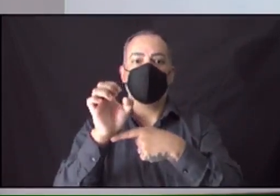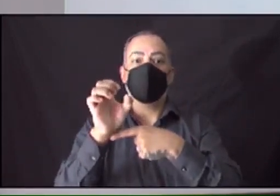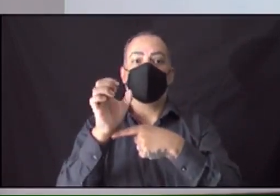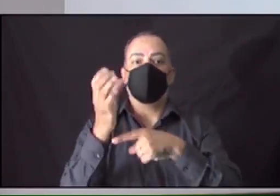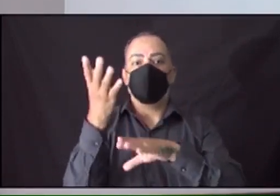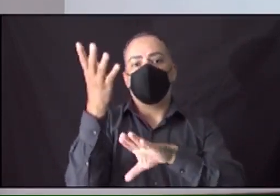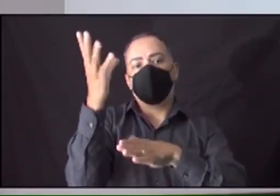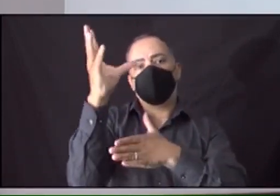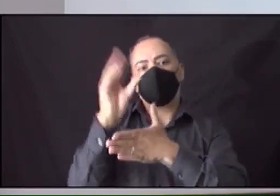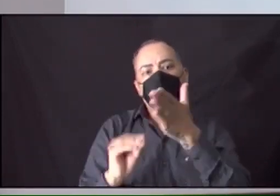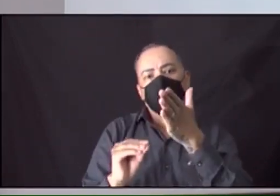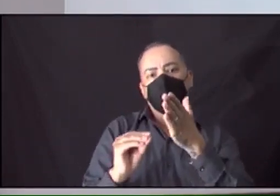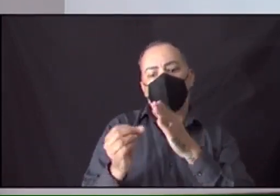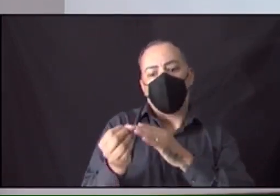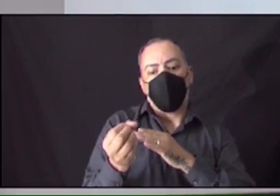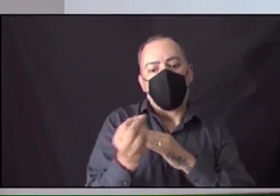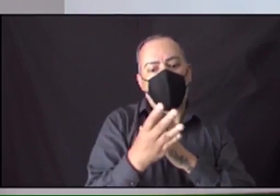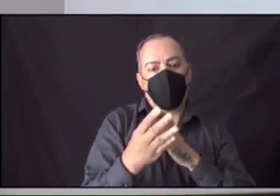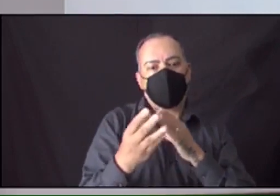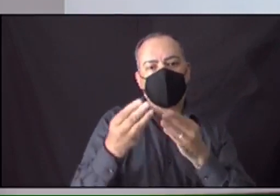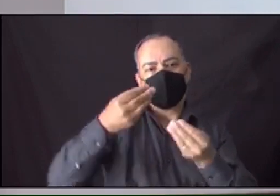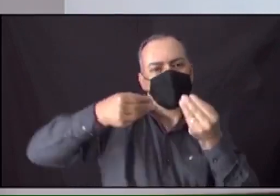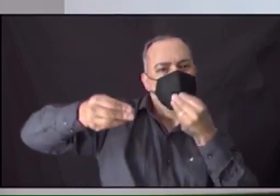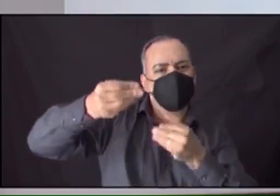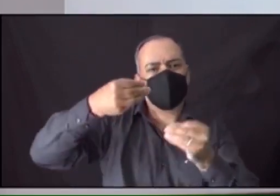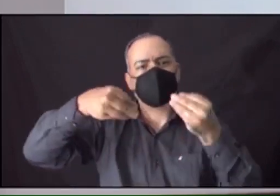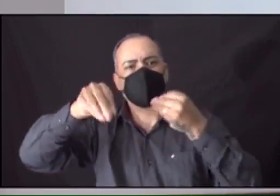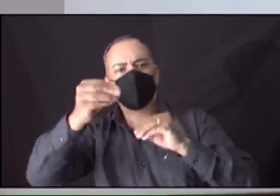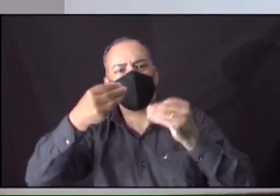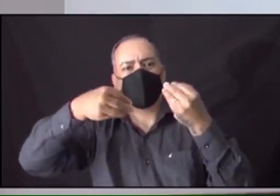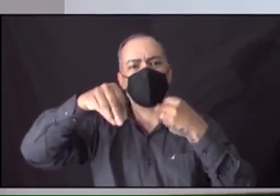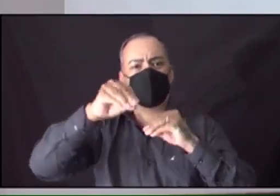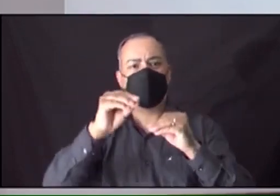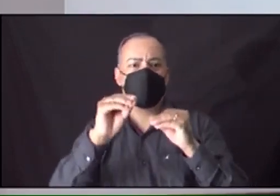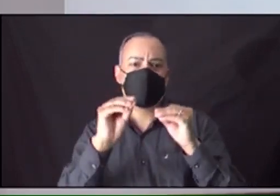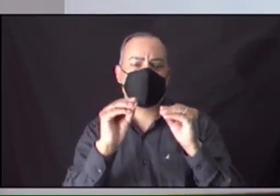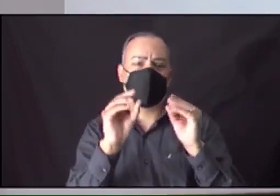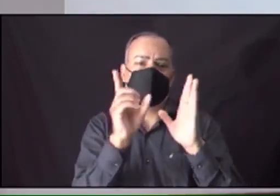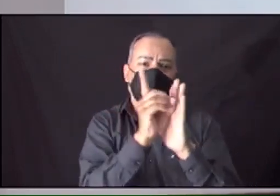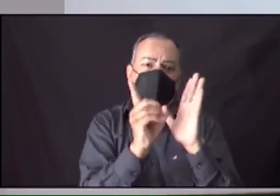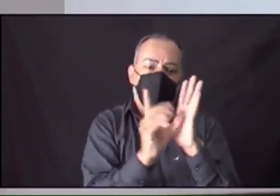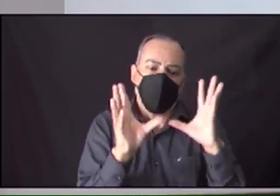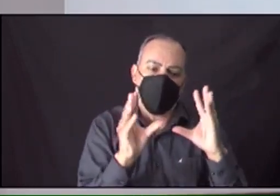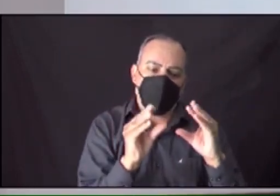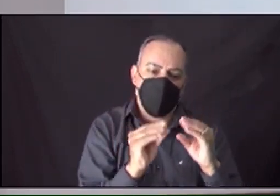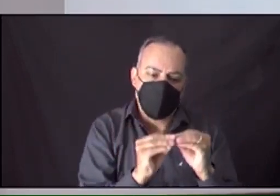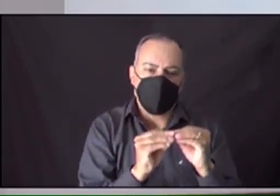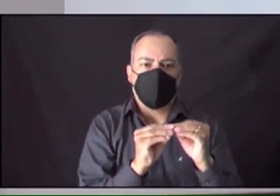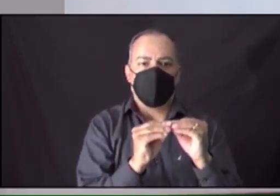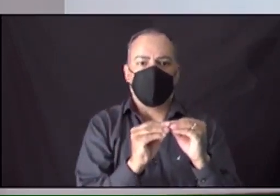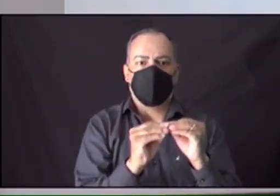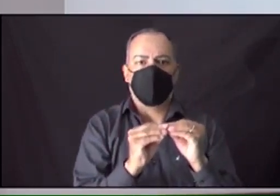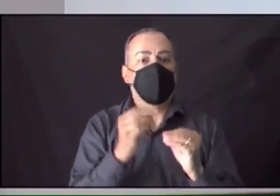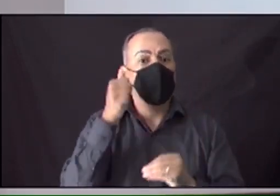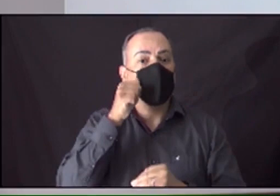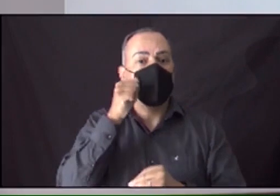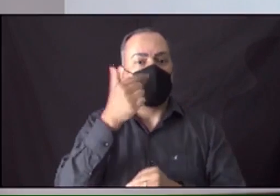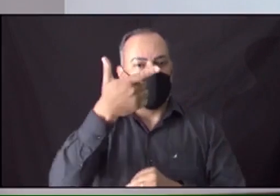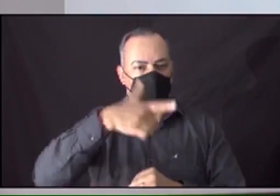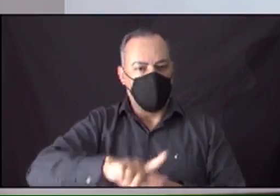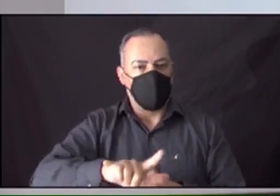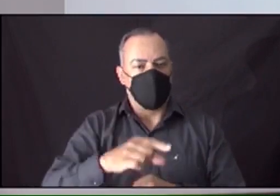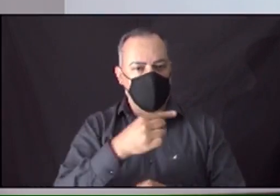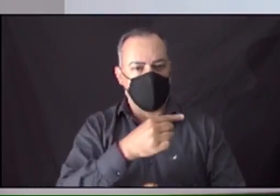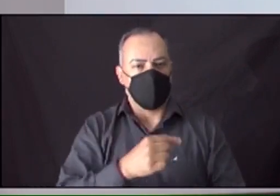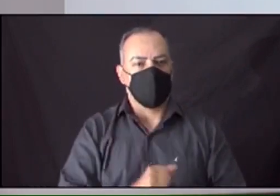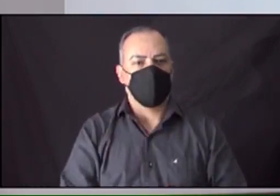decreto, tentando flexibilizar um pouquinho mais, que é essa discussão futura que a gente pode definir depois. A Tati vai continuar na questão